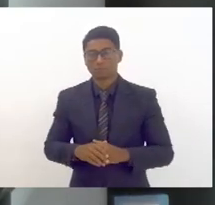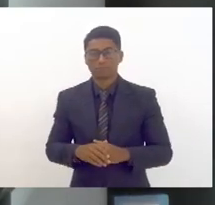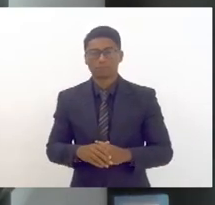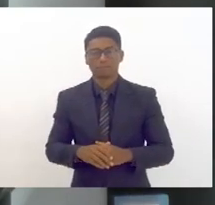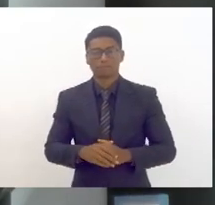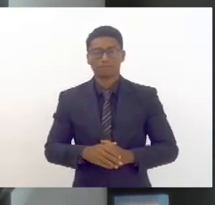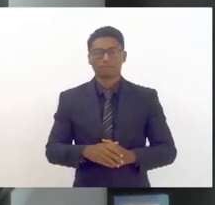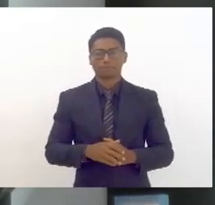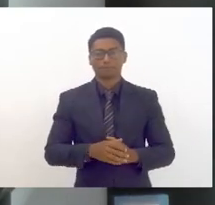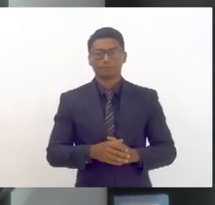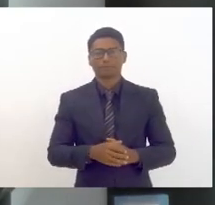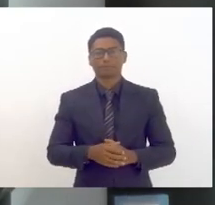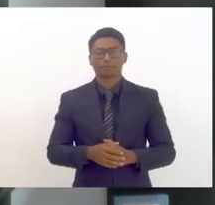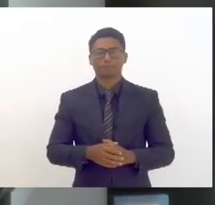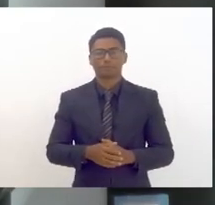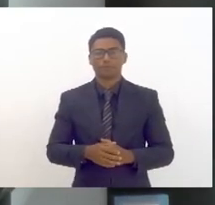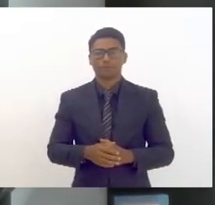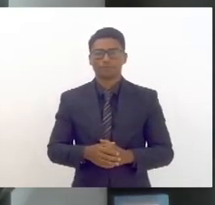nós